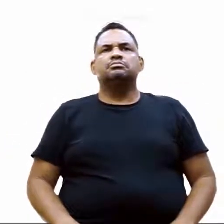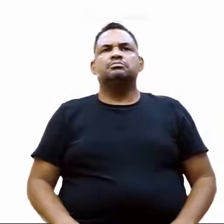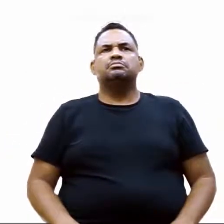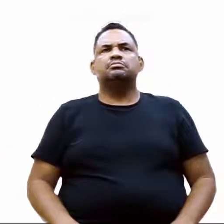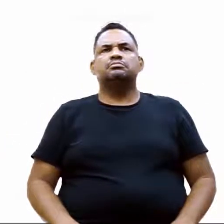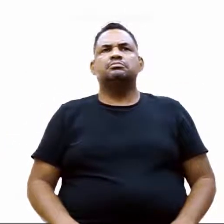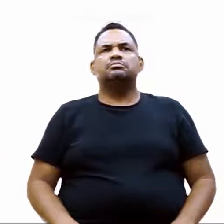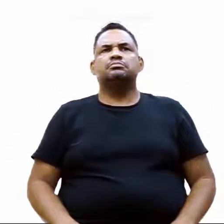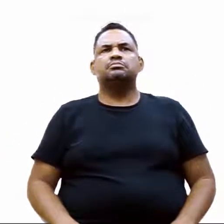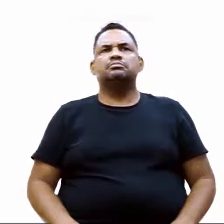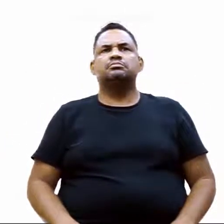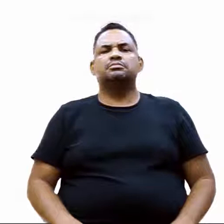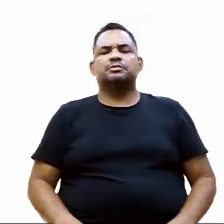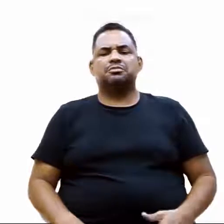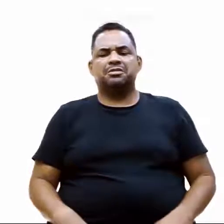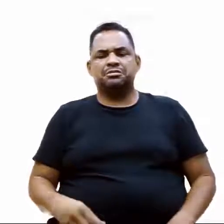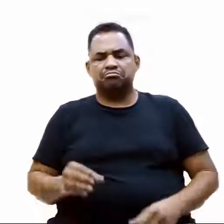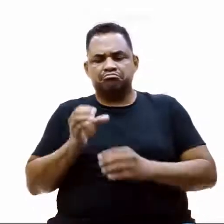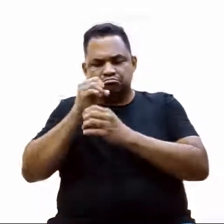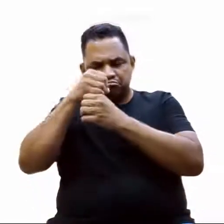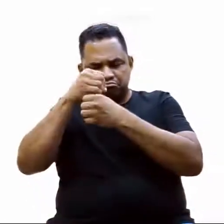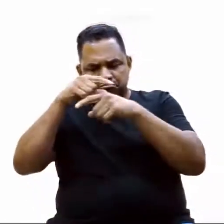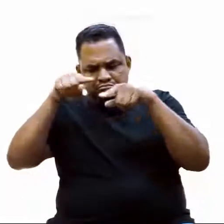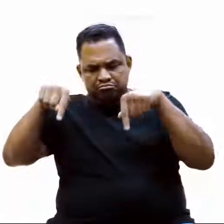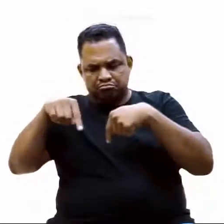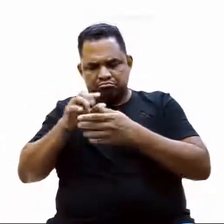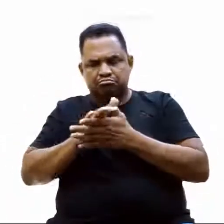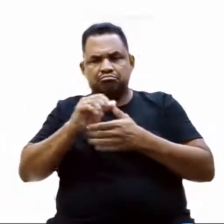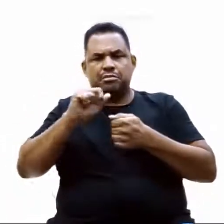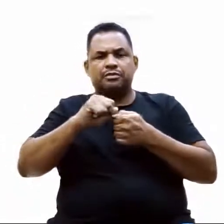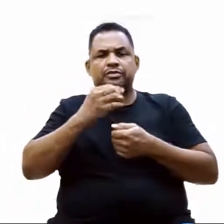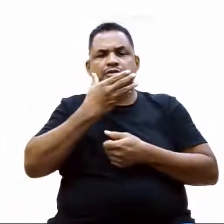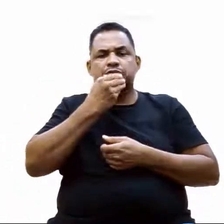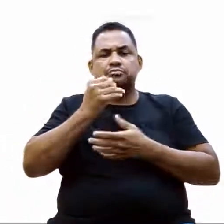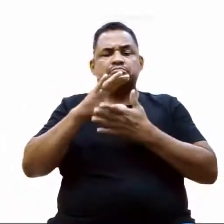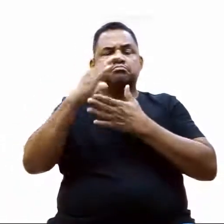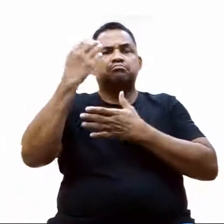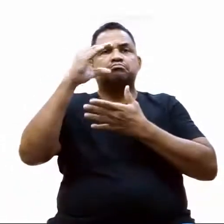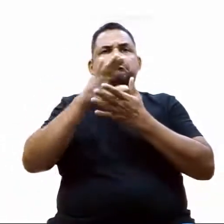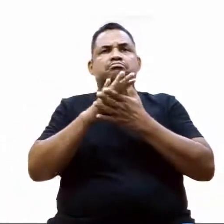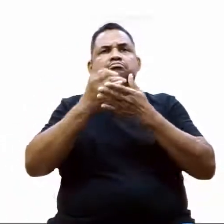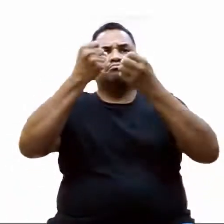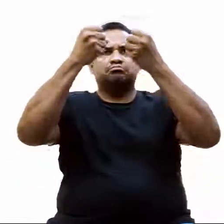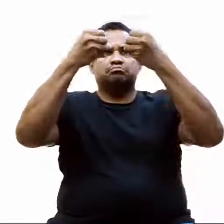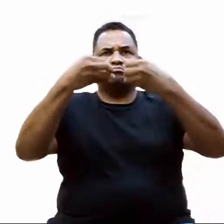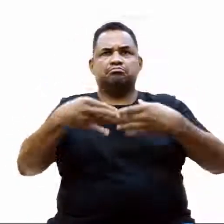Sobre os experimentos que Lavoisier realizou, isso explica